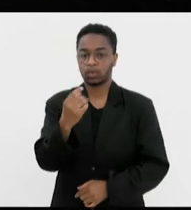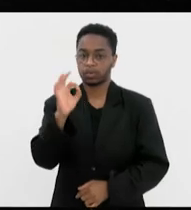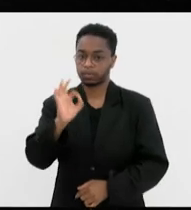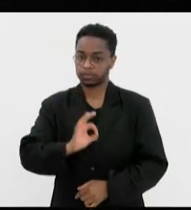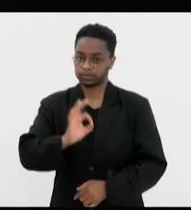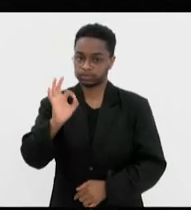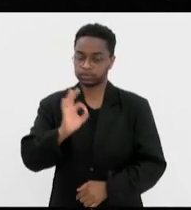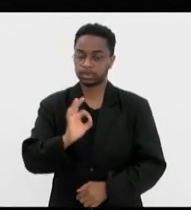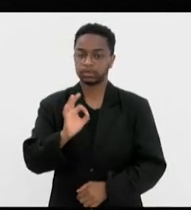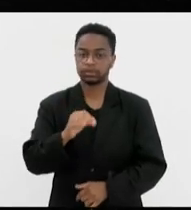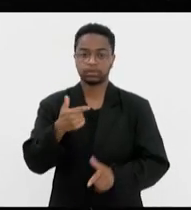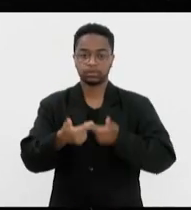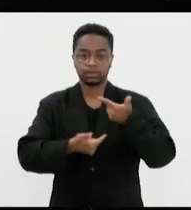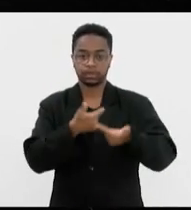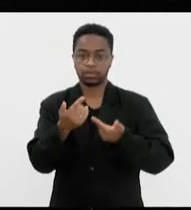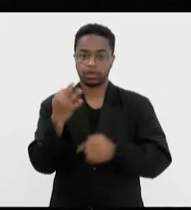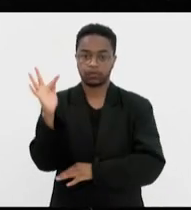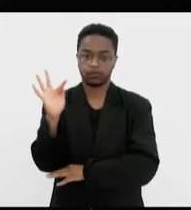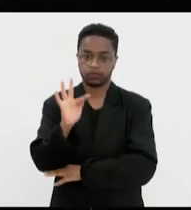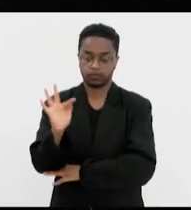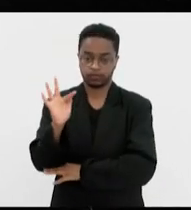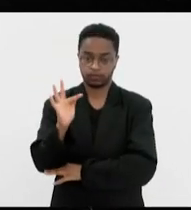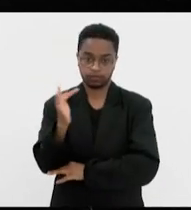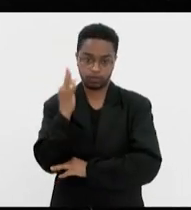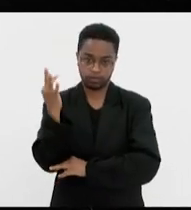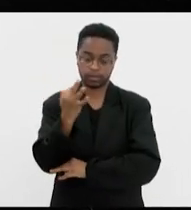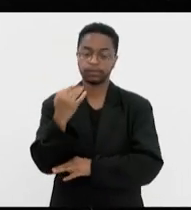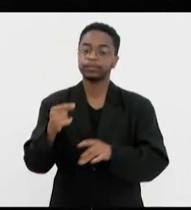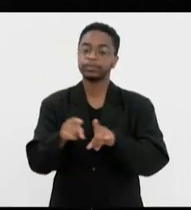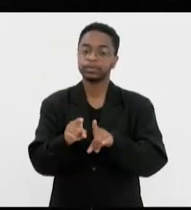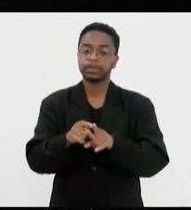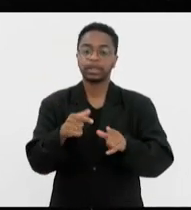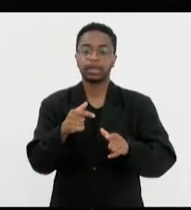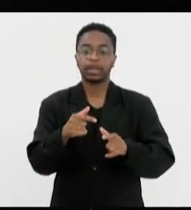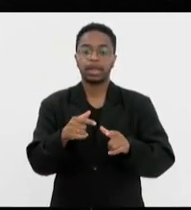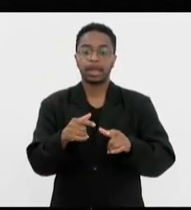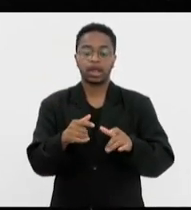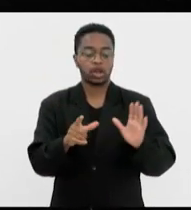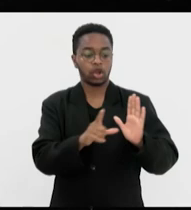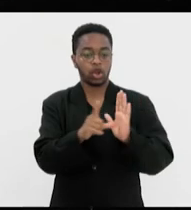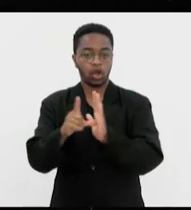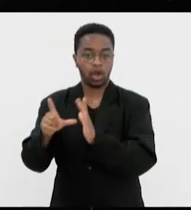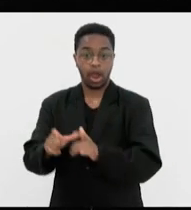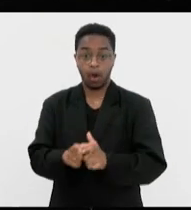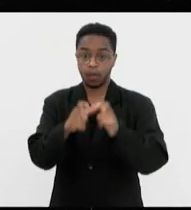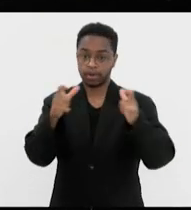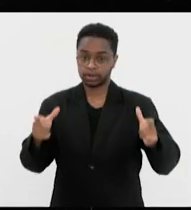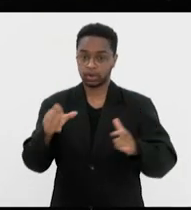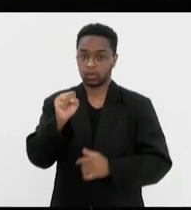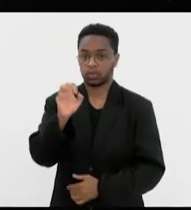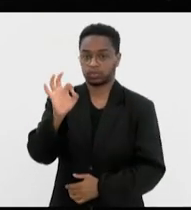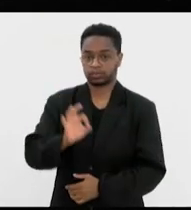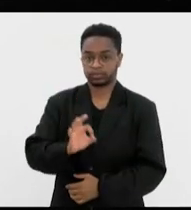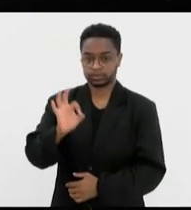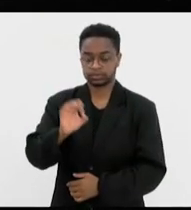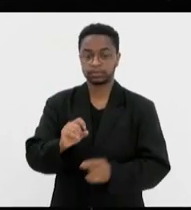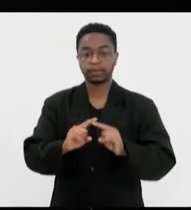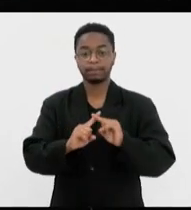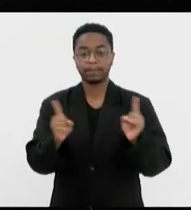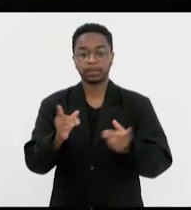11,1% de empregos formais. Os estabelecimentos aumentaram em 8%.